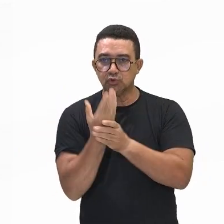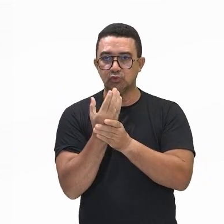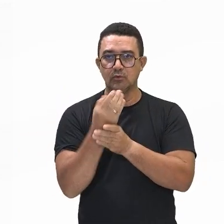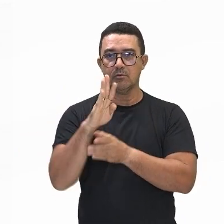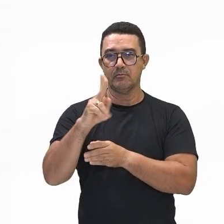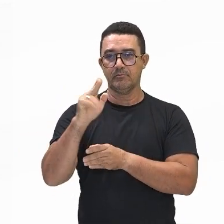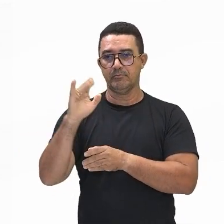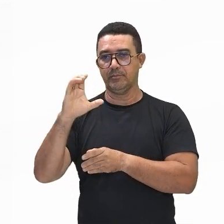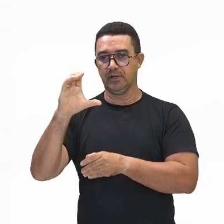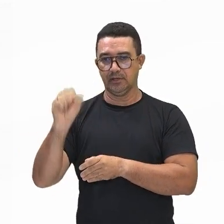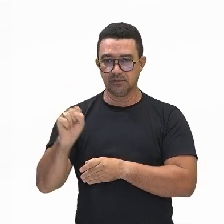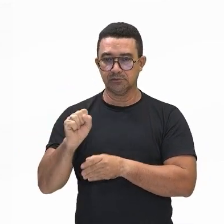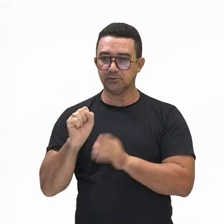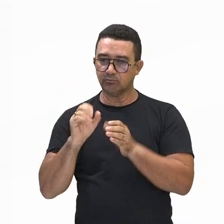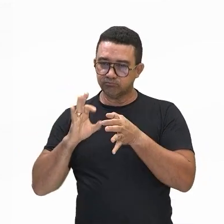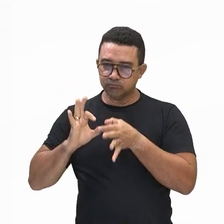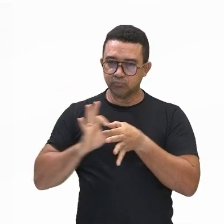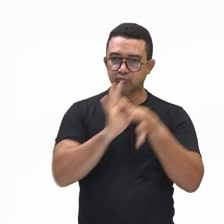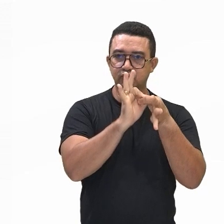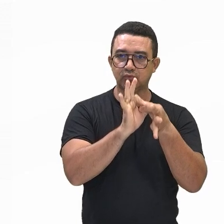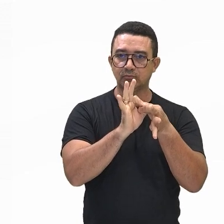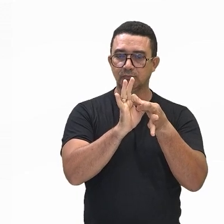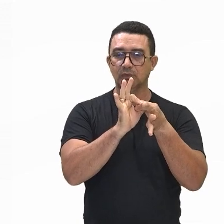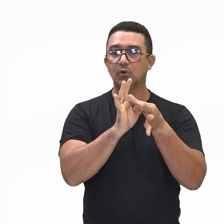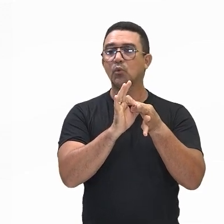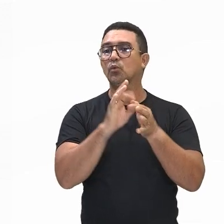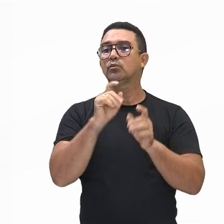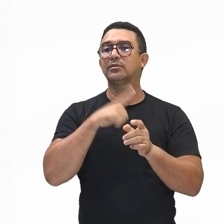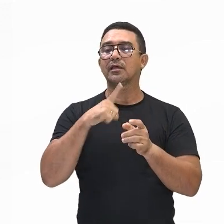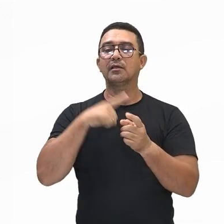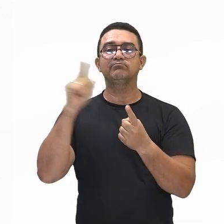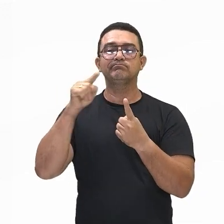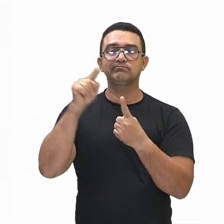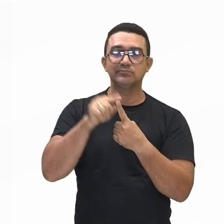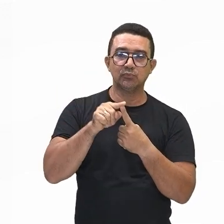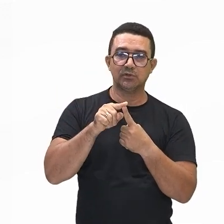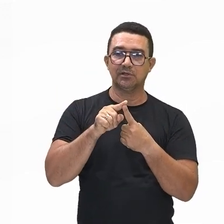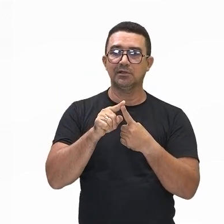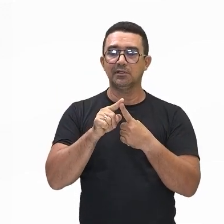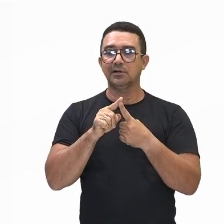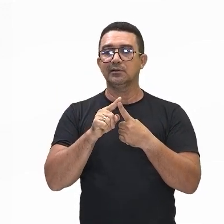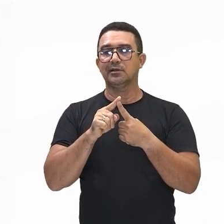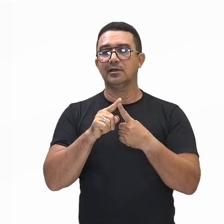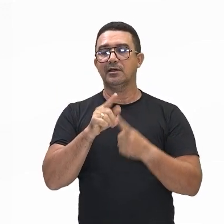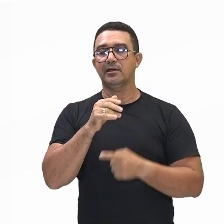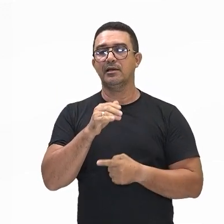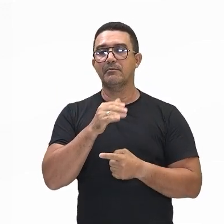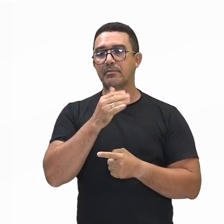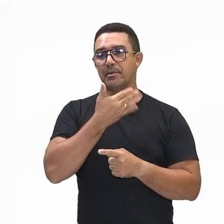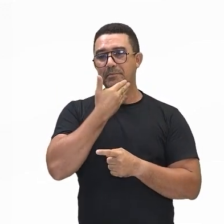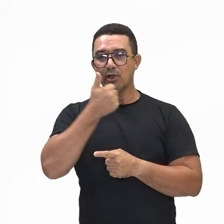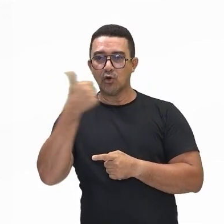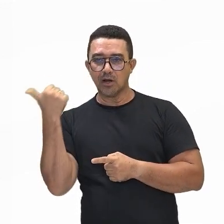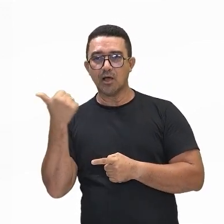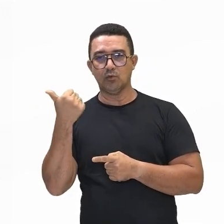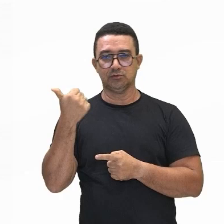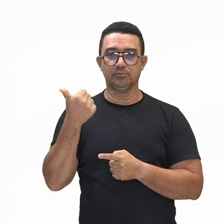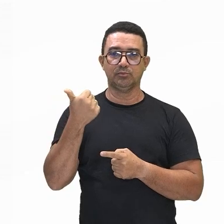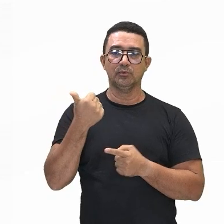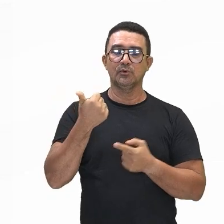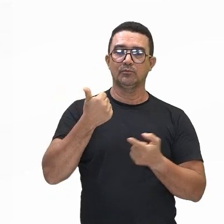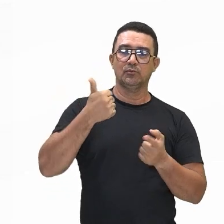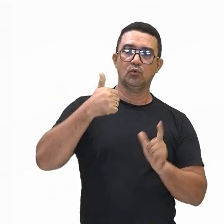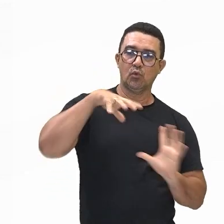se juntaram, né, para ter um papel mais o quê? Mais proeminente na governança global. Agora, o BRICS,